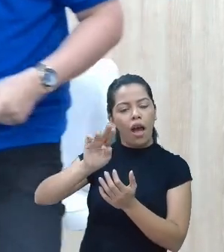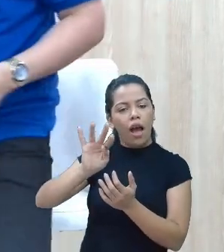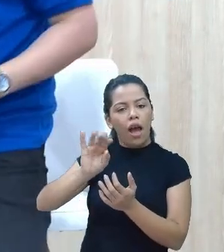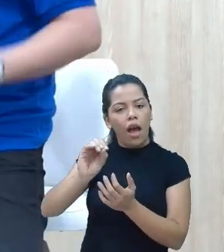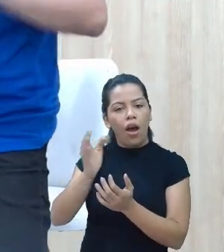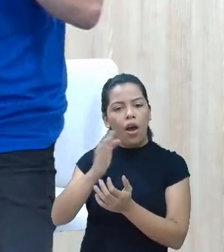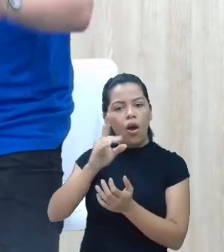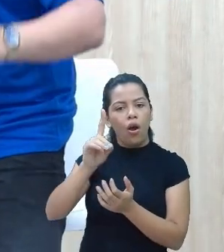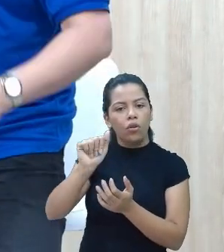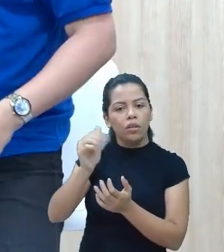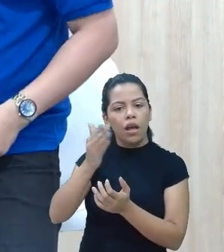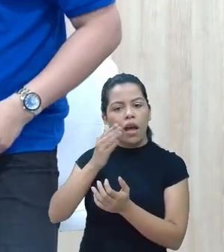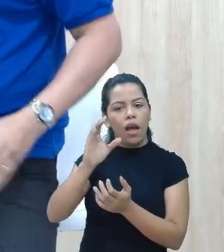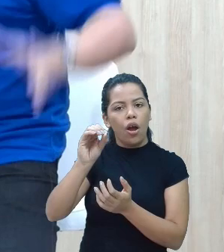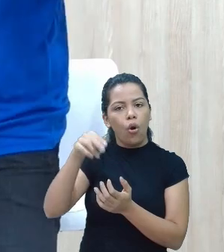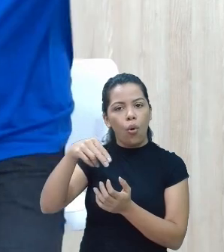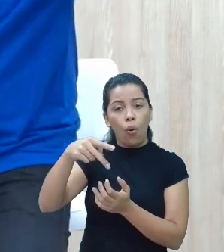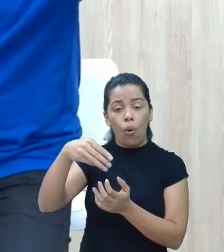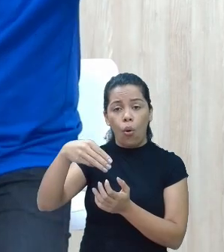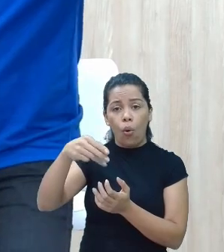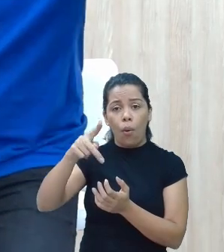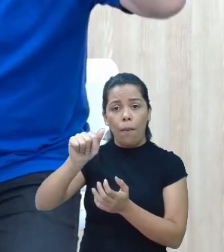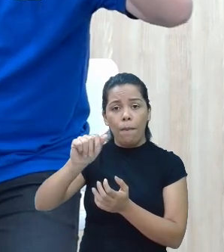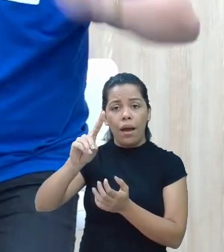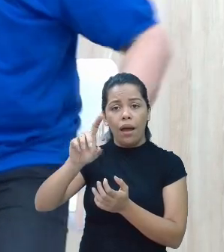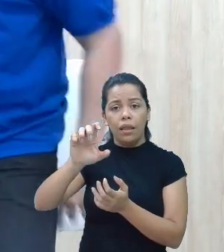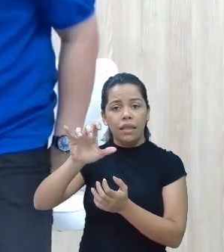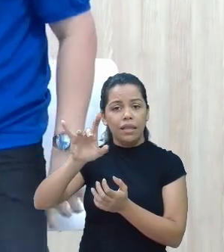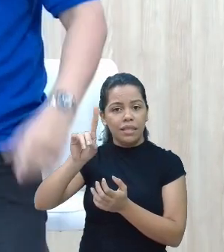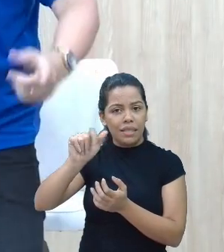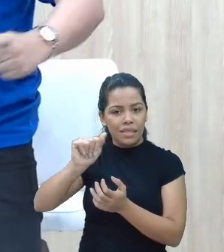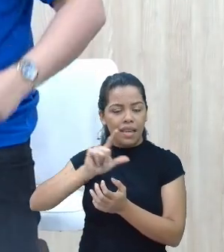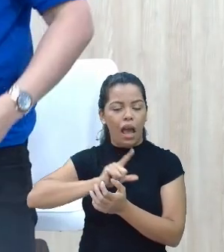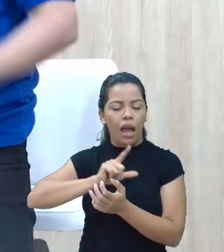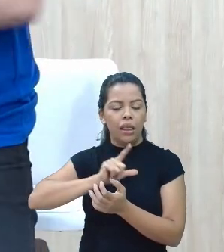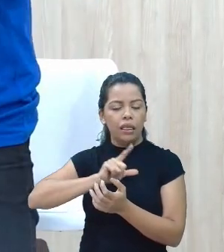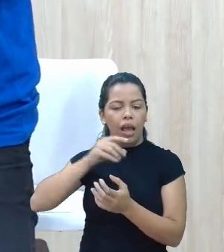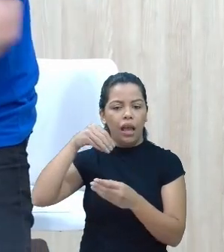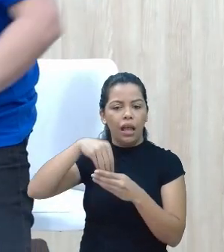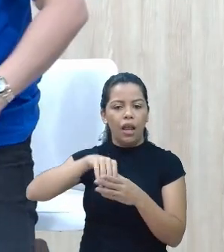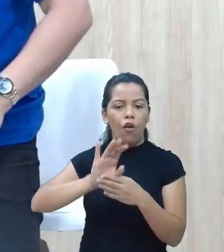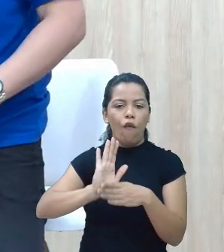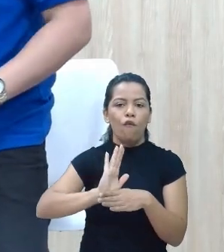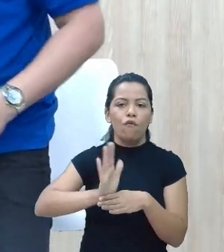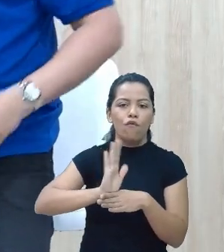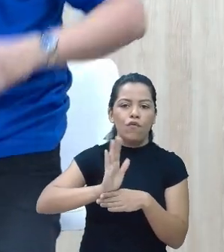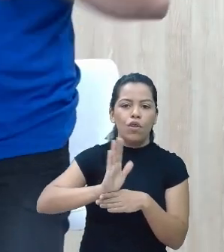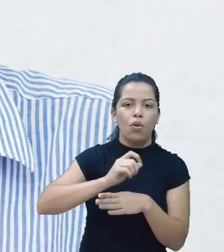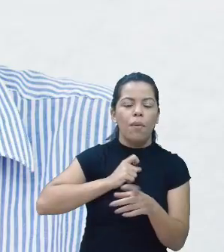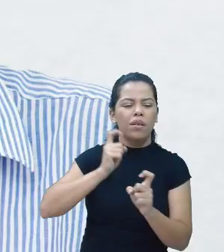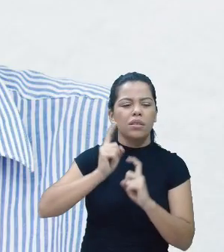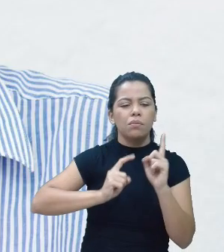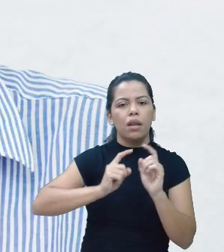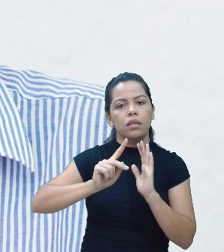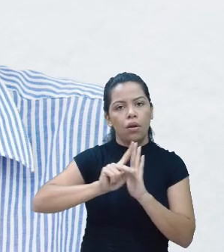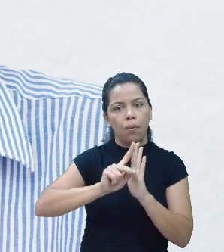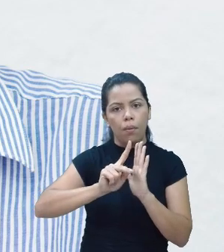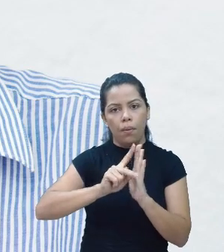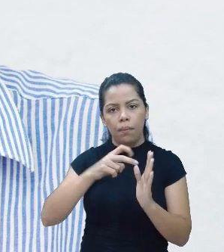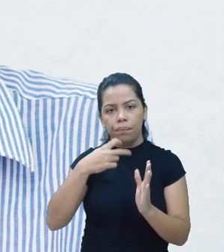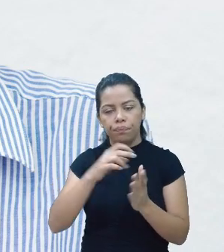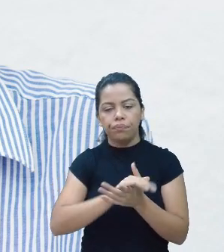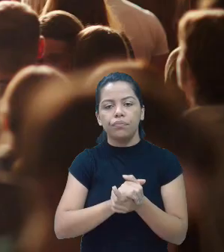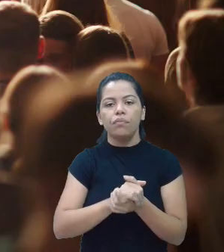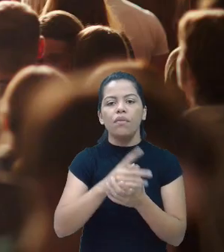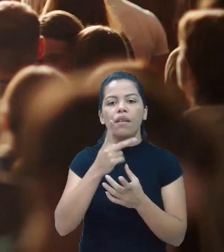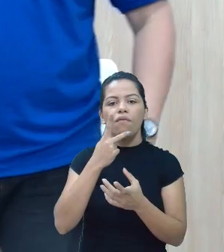agora, eu falava child, e vocês diziam não sei, só sei que foi assim. Vira o quê? Children. E o que mais? Person, não sei, só